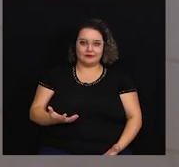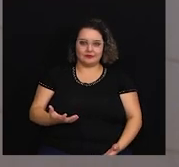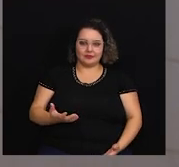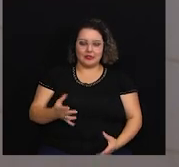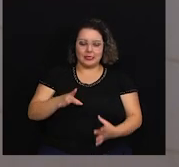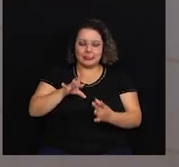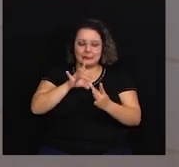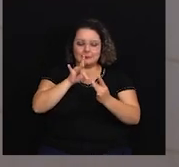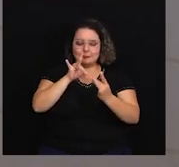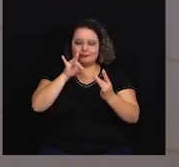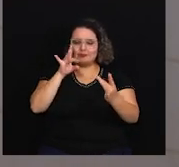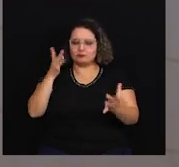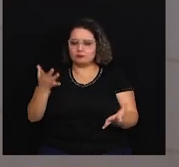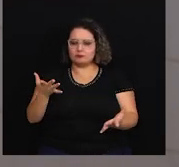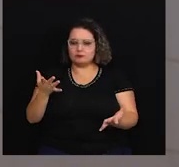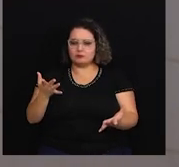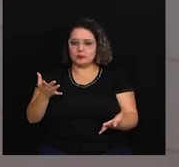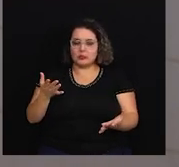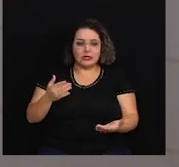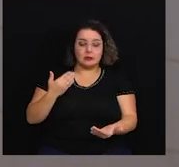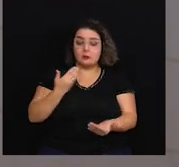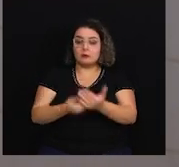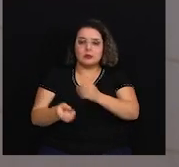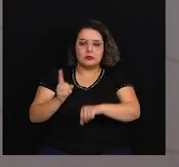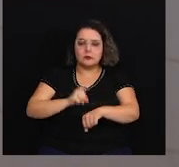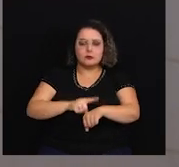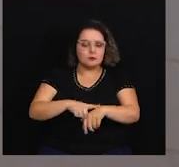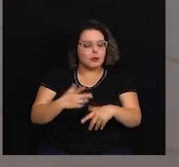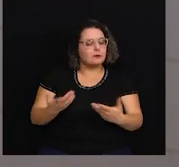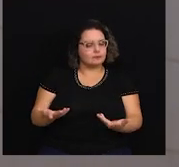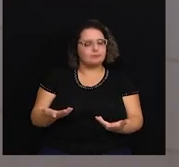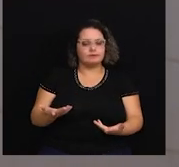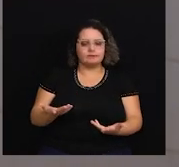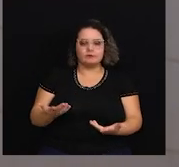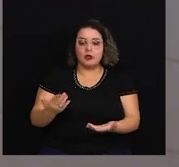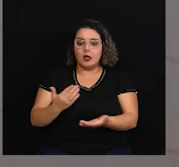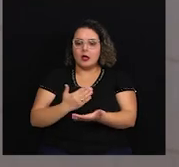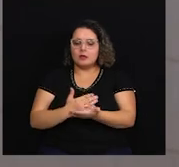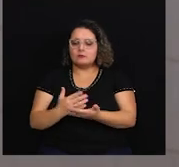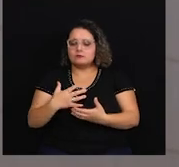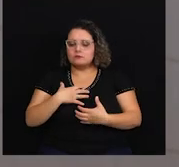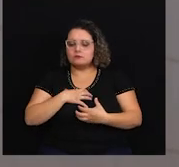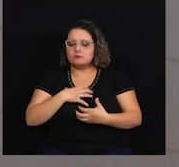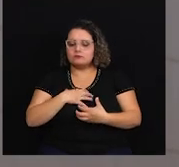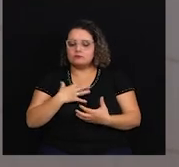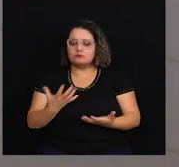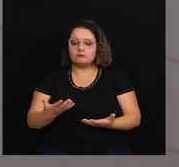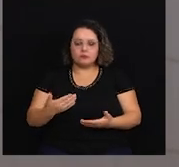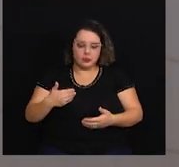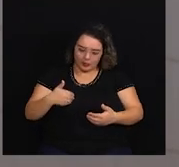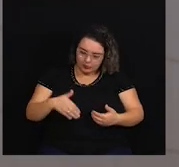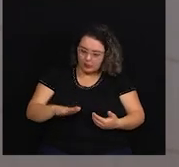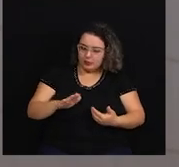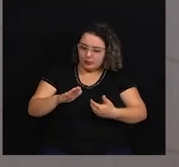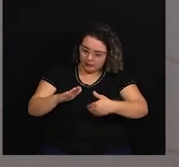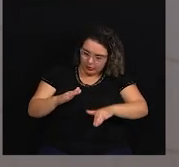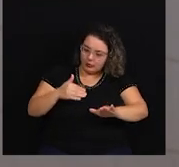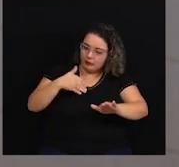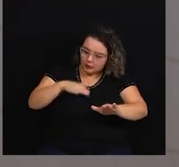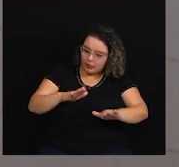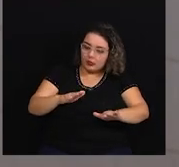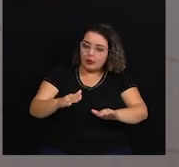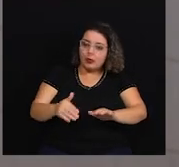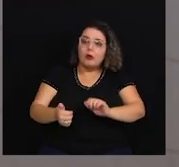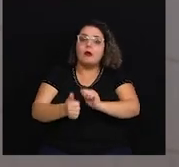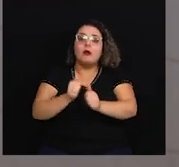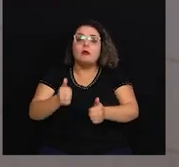e o anão Pedro time você não pode perder então aí você começa a sentir você leva aí você leva e jogador que